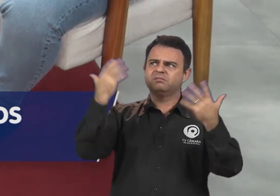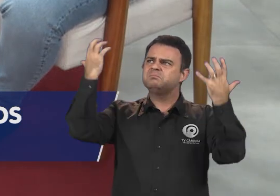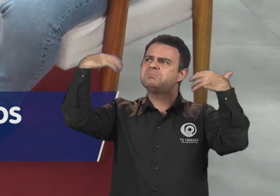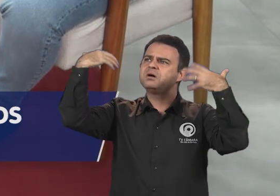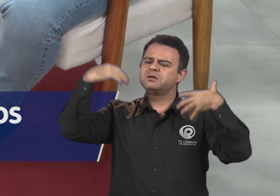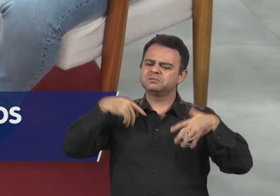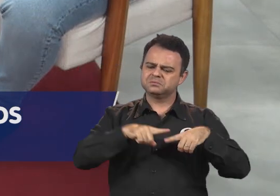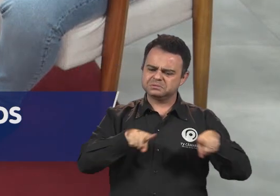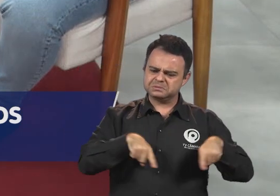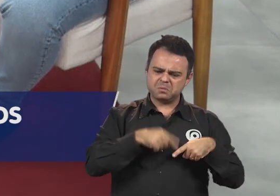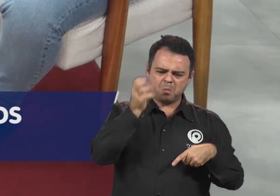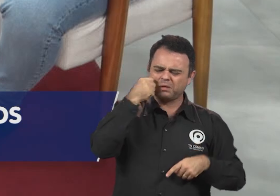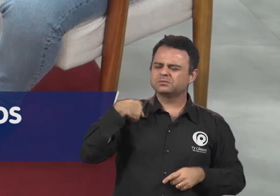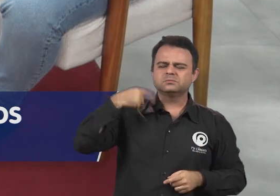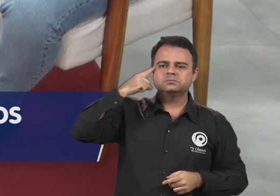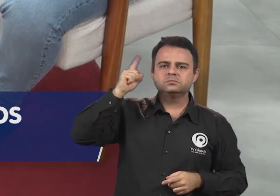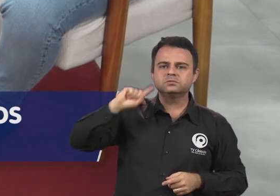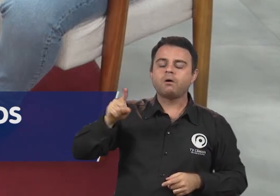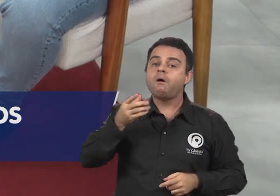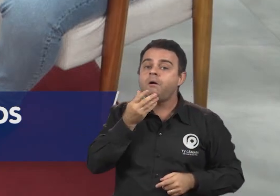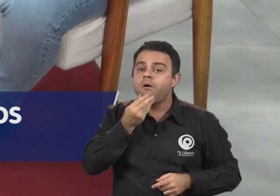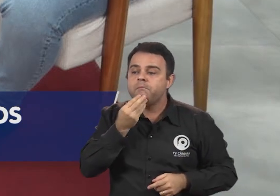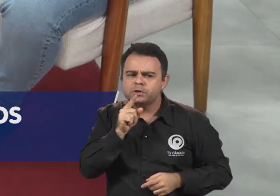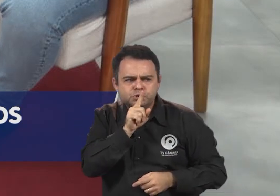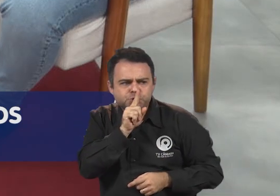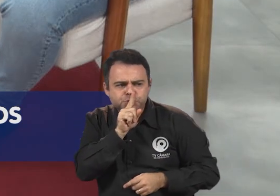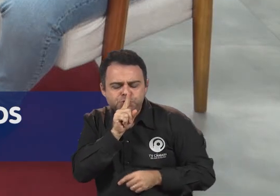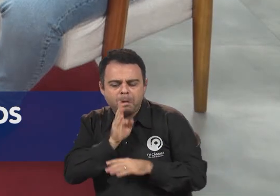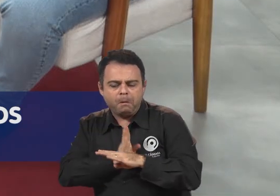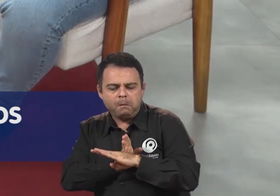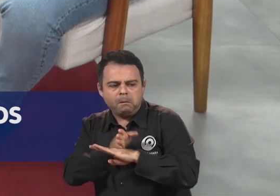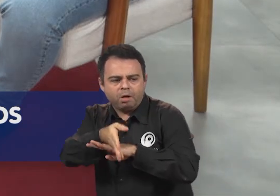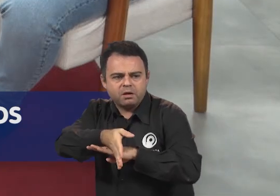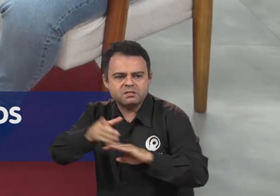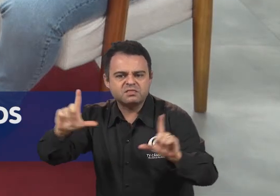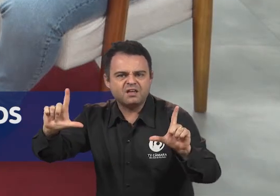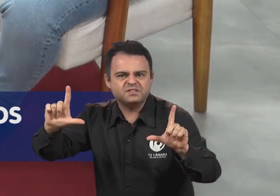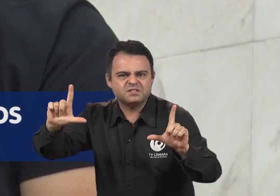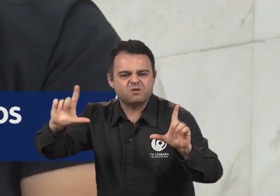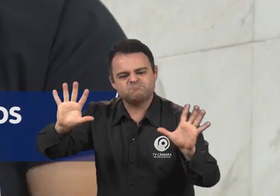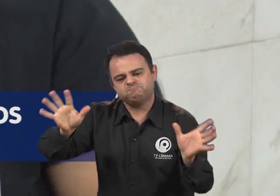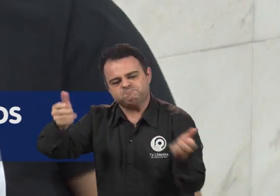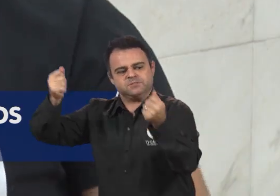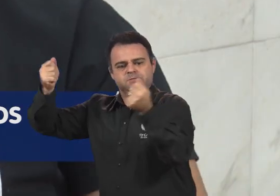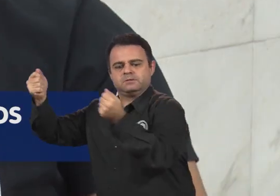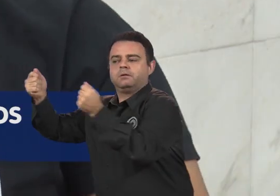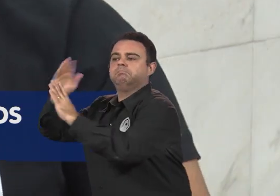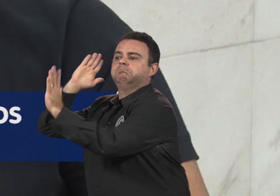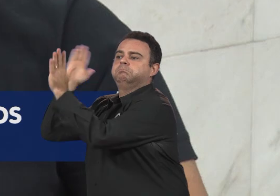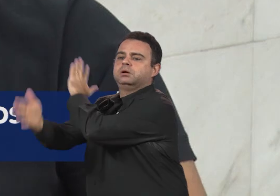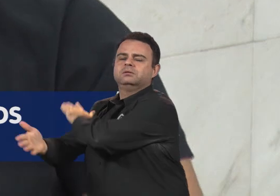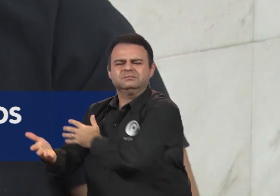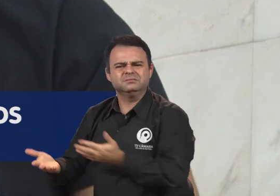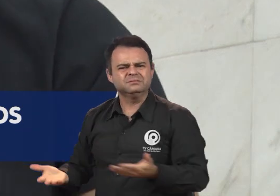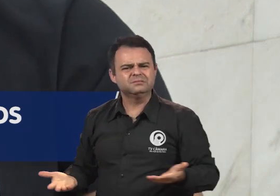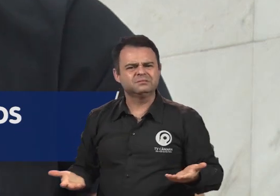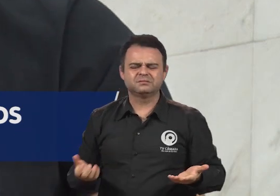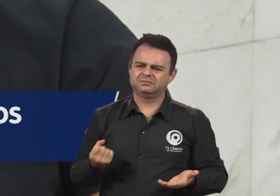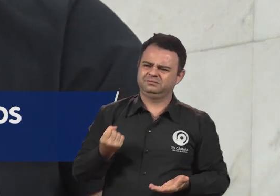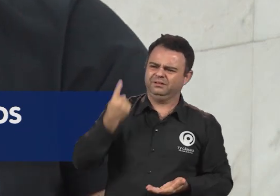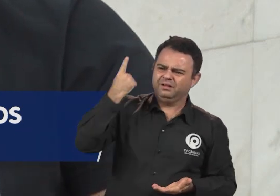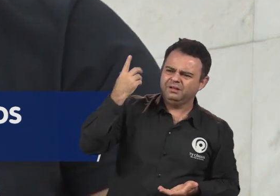quarto onde ela estava, o criminoso entra, pega a TV da sala e sai. Então isso não é simplesmente o